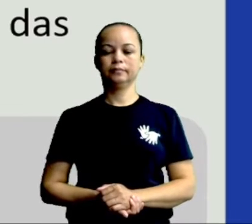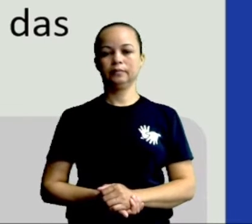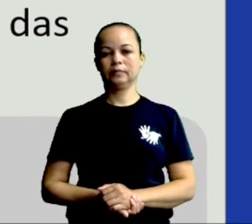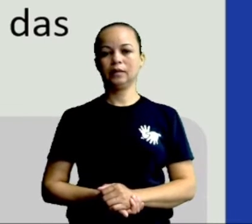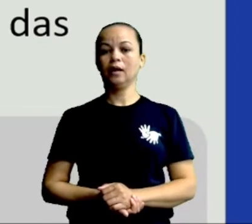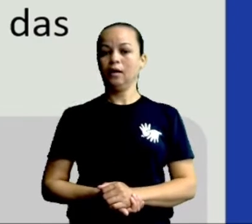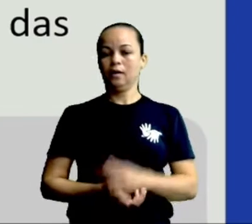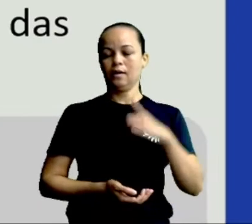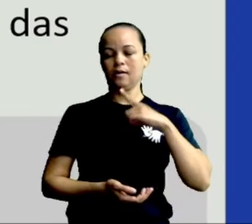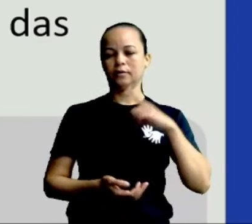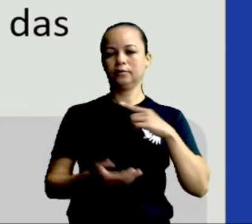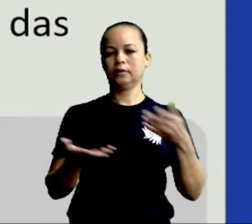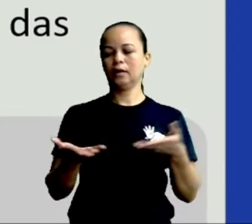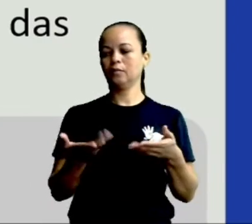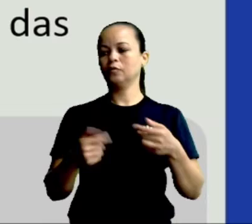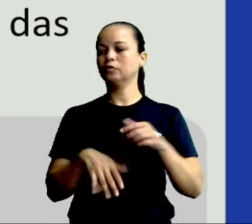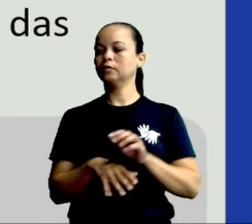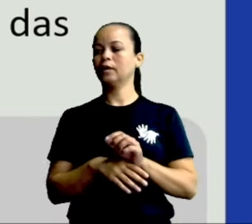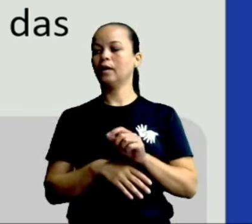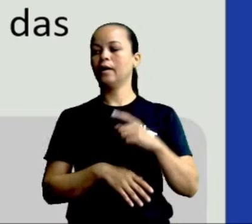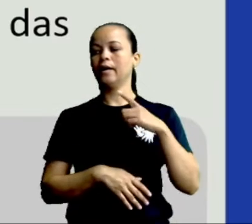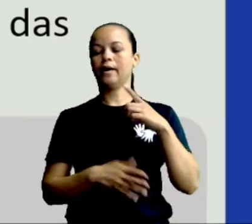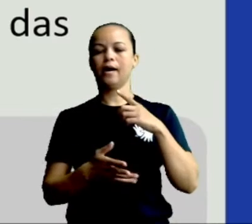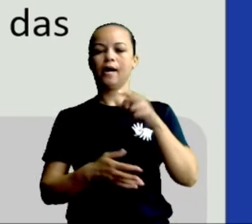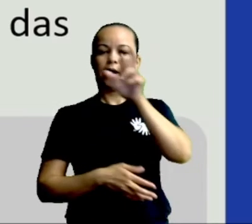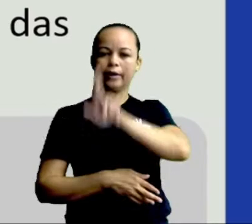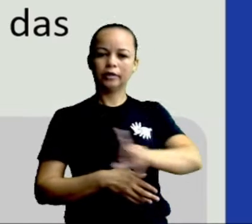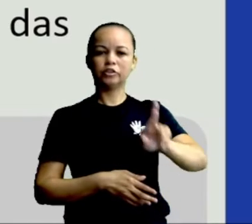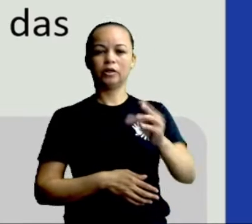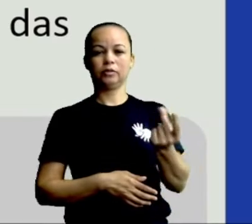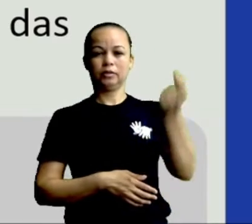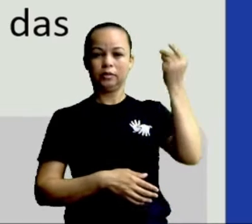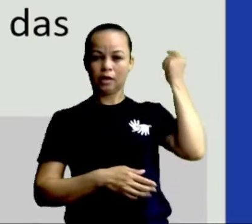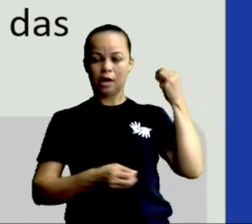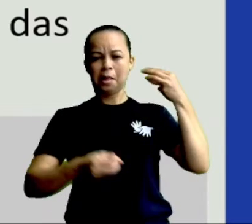Aí a gente tem a religião na antiguidade, na